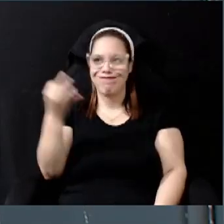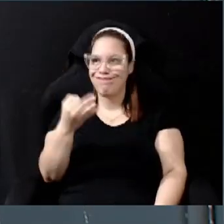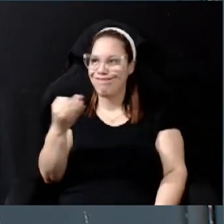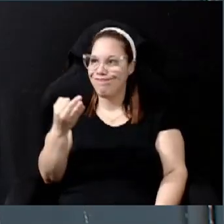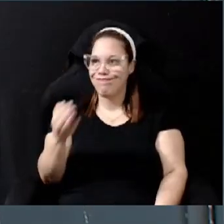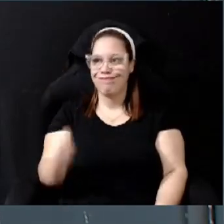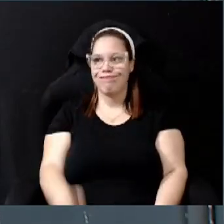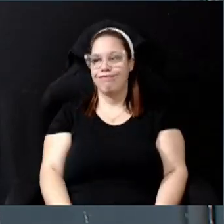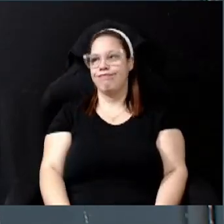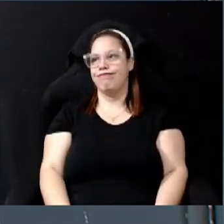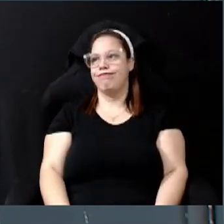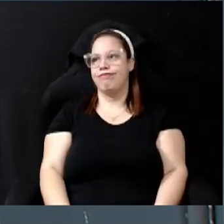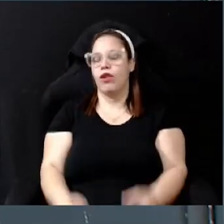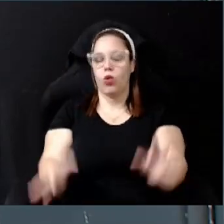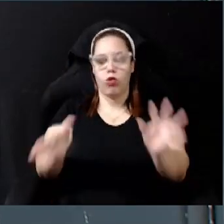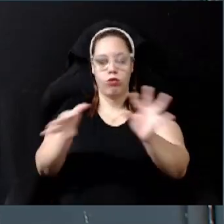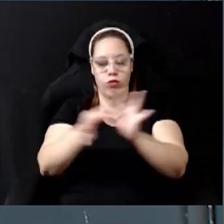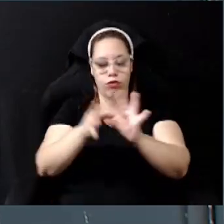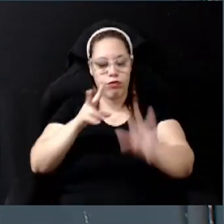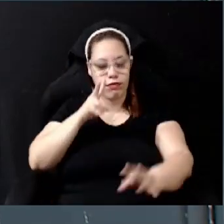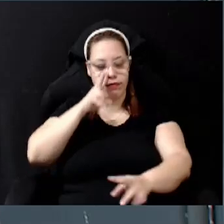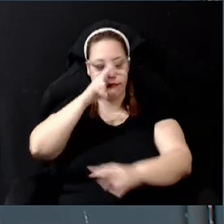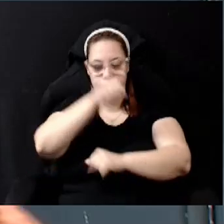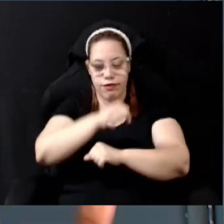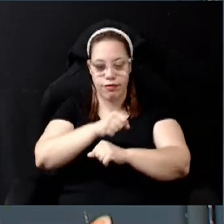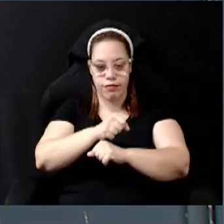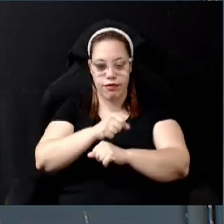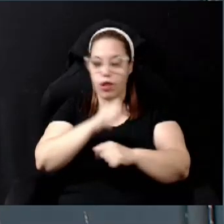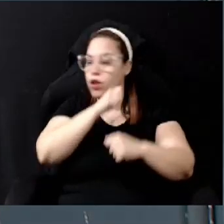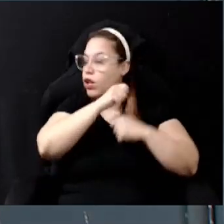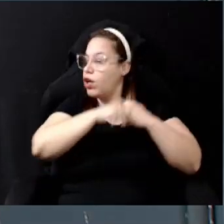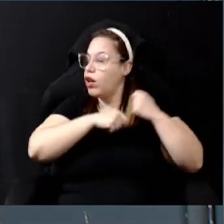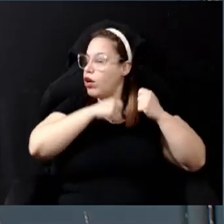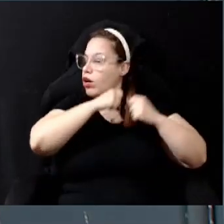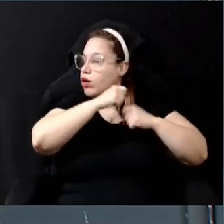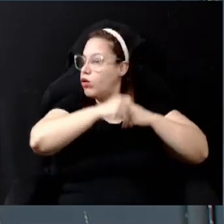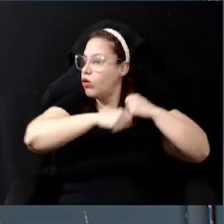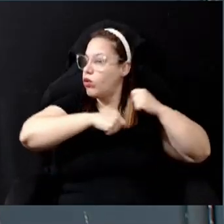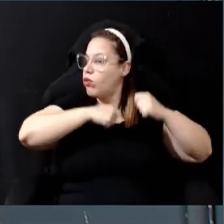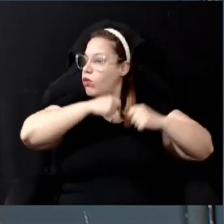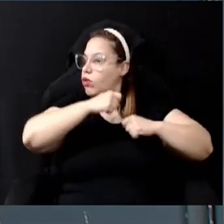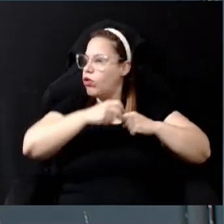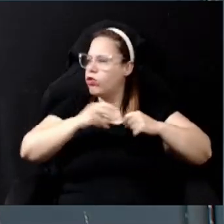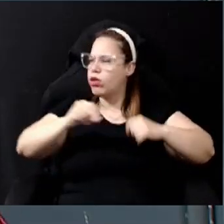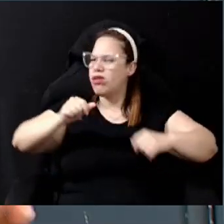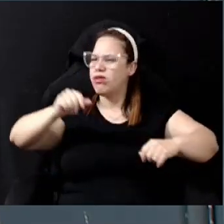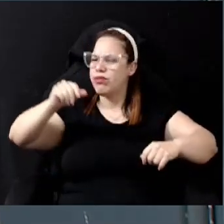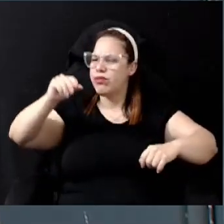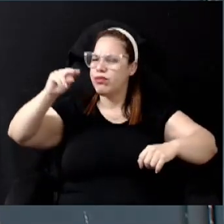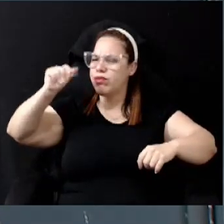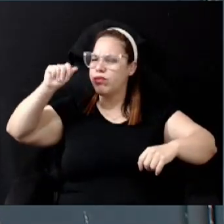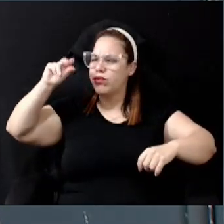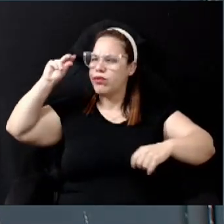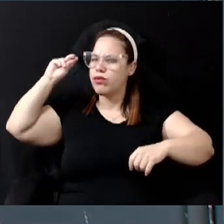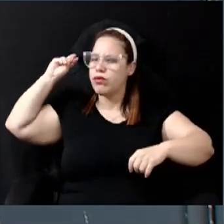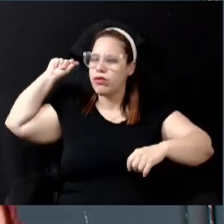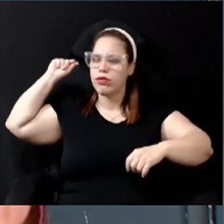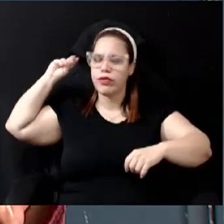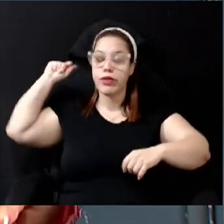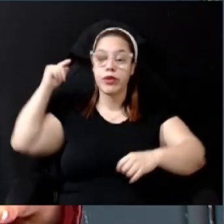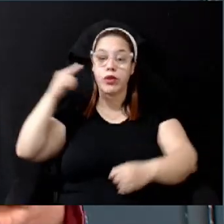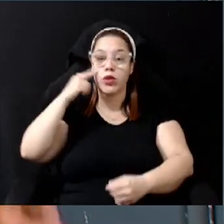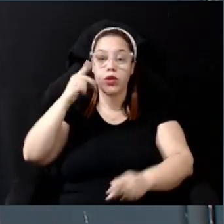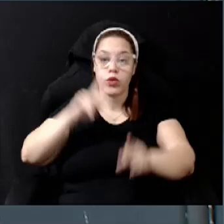é uma ligação muito forte quando a gente fala de trança, né? Trança é muito ancestral, e quando eu vejo que o povo tá